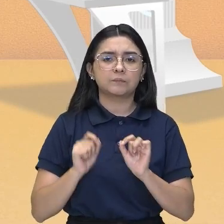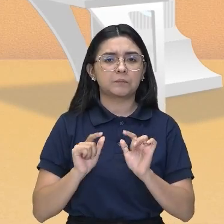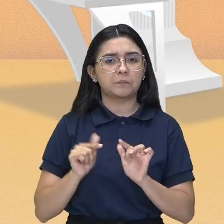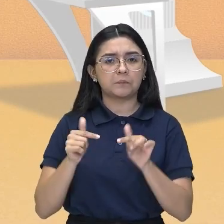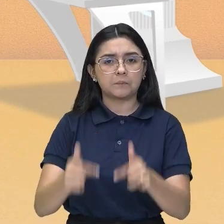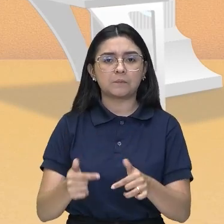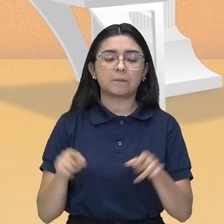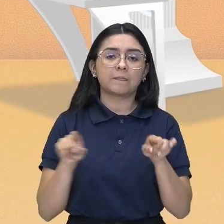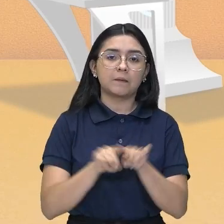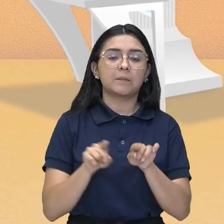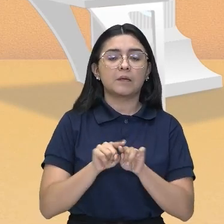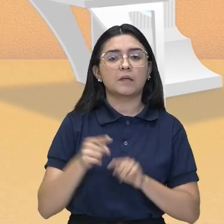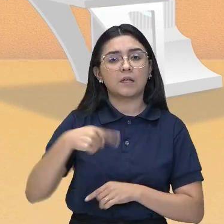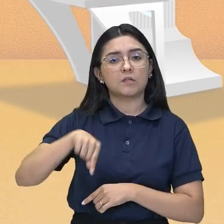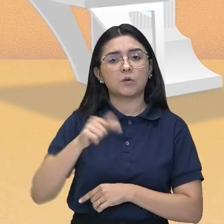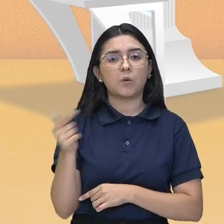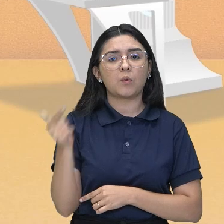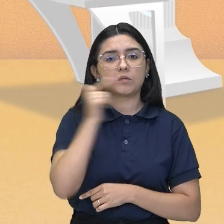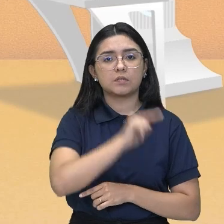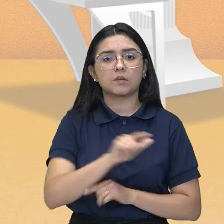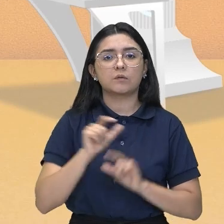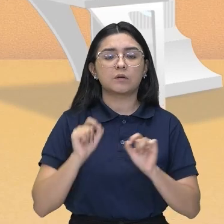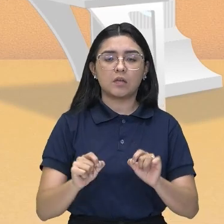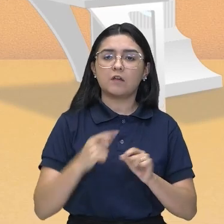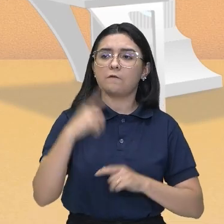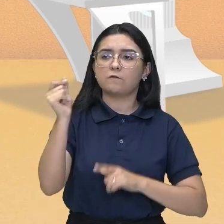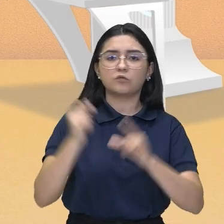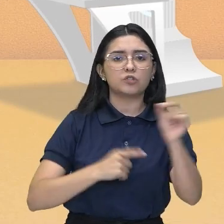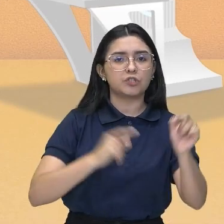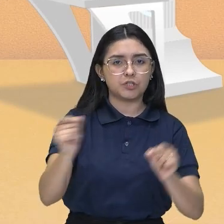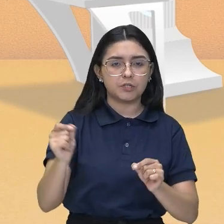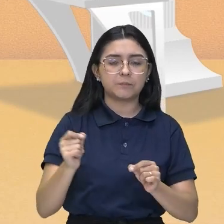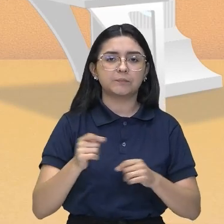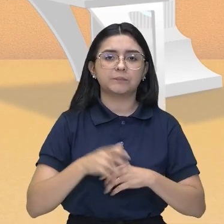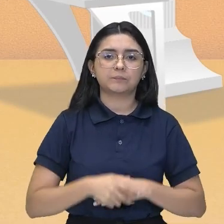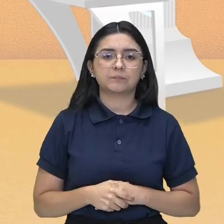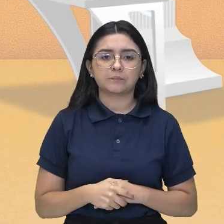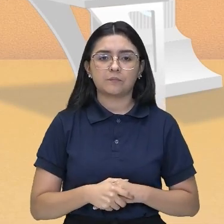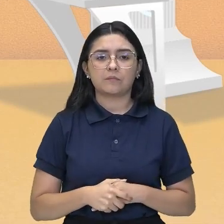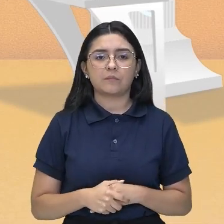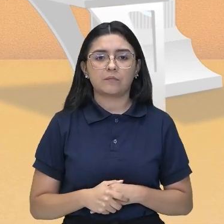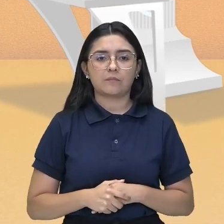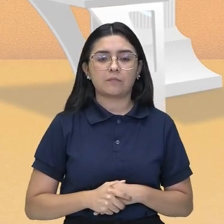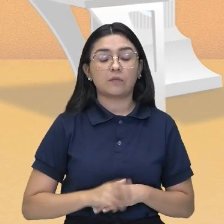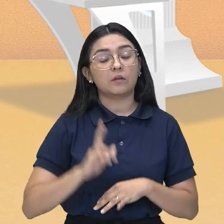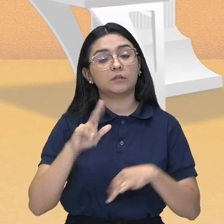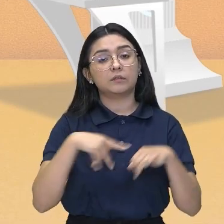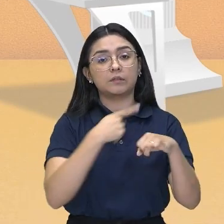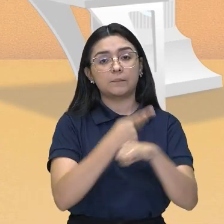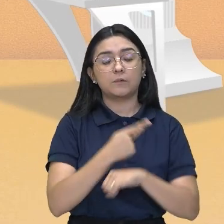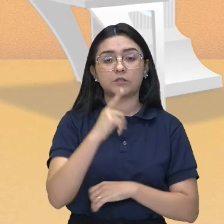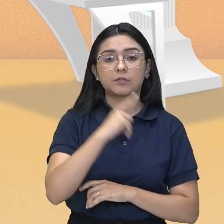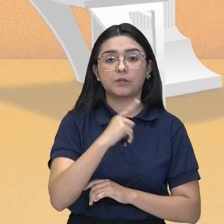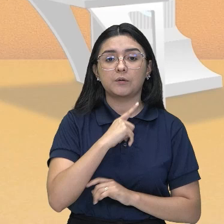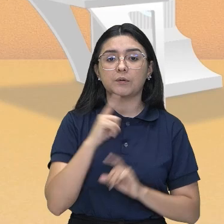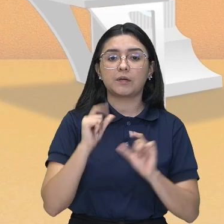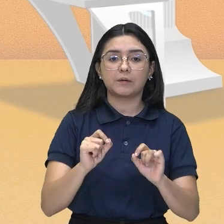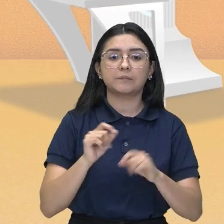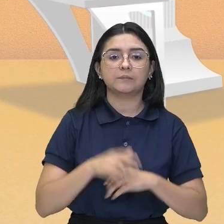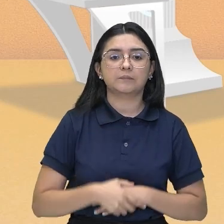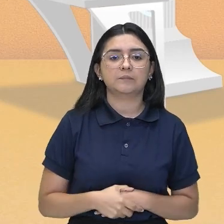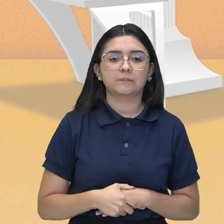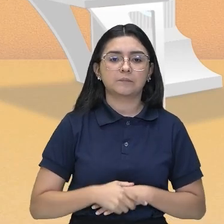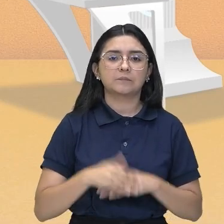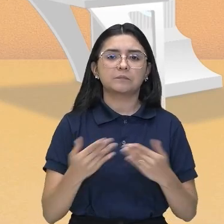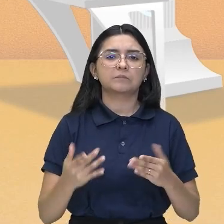iam conseguindo fugir, sair daquela situação. Depois nós temos aí a posição do